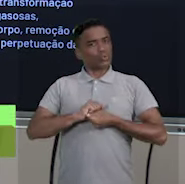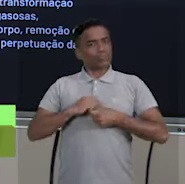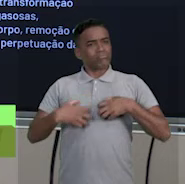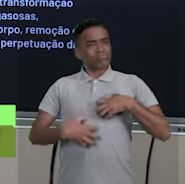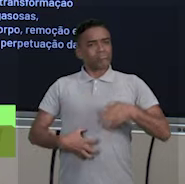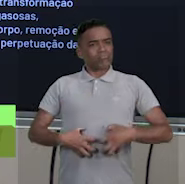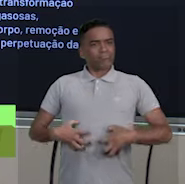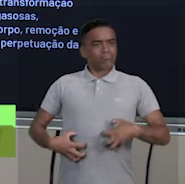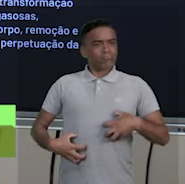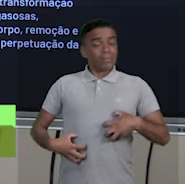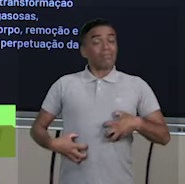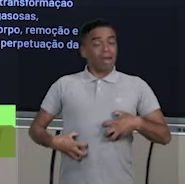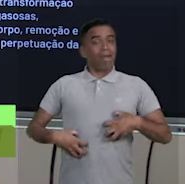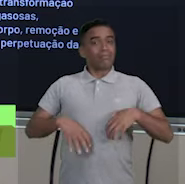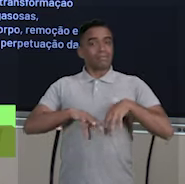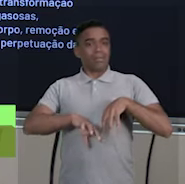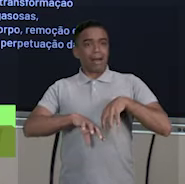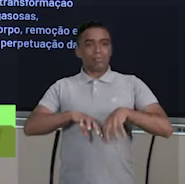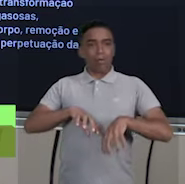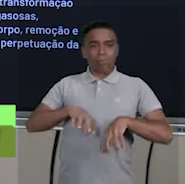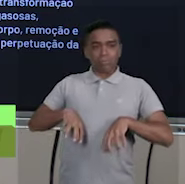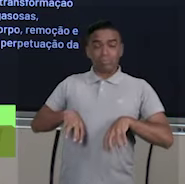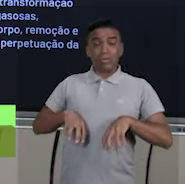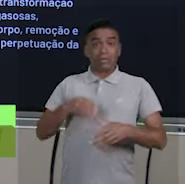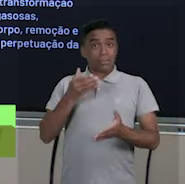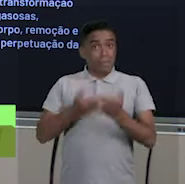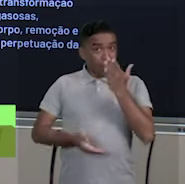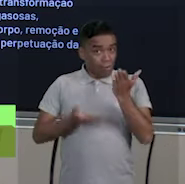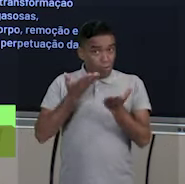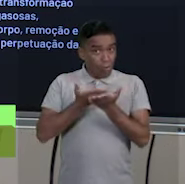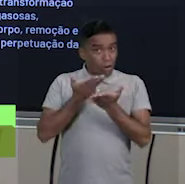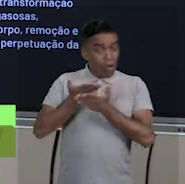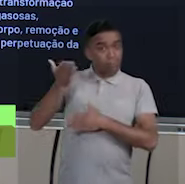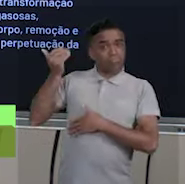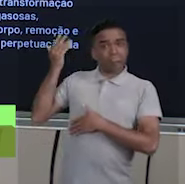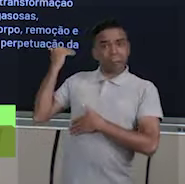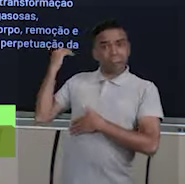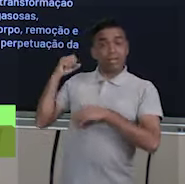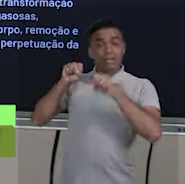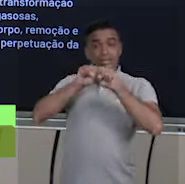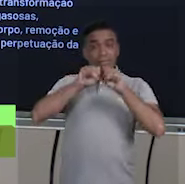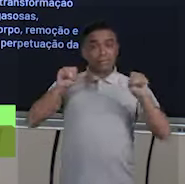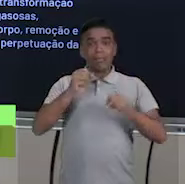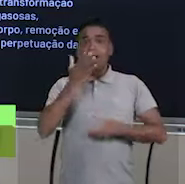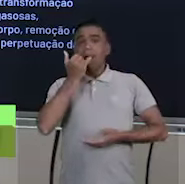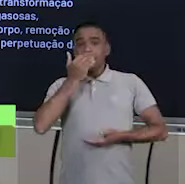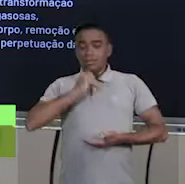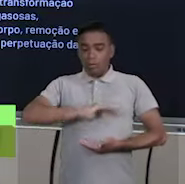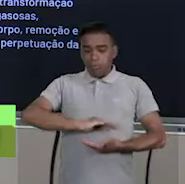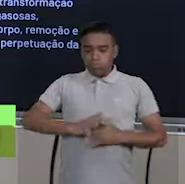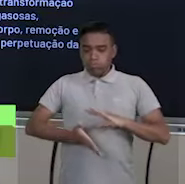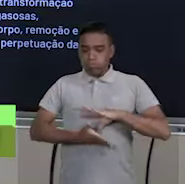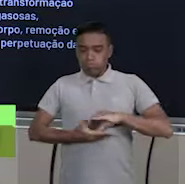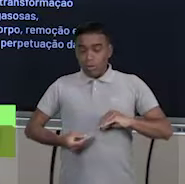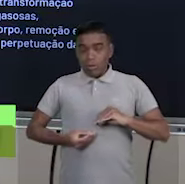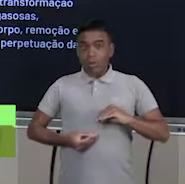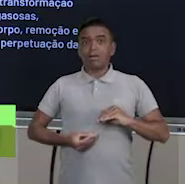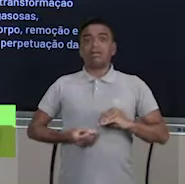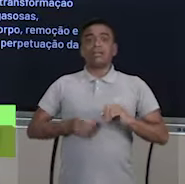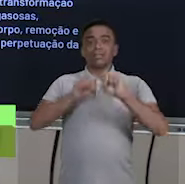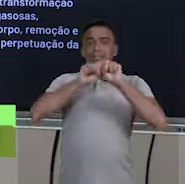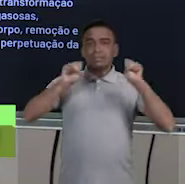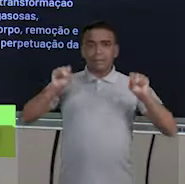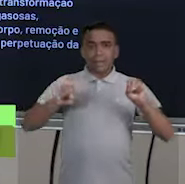como eu falei nas aulas anteriores. Se você perdeu alguma das nossas aulas sobre o sistema digestório, circulatório, você